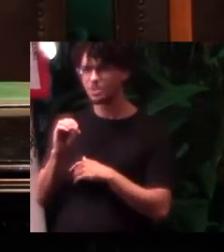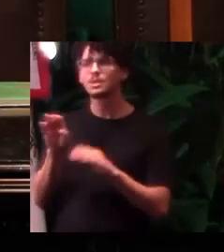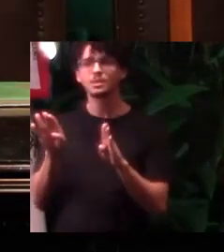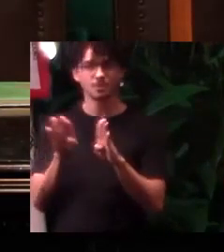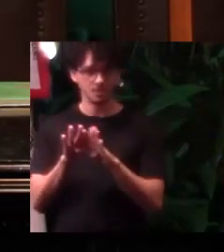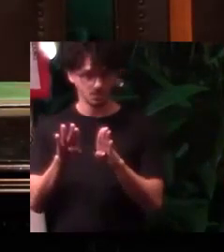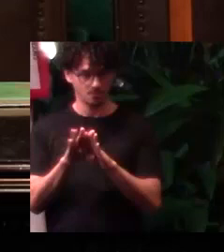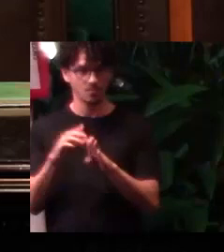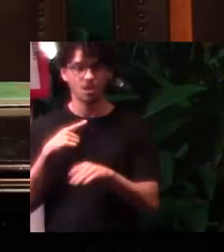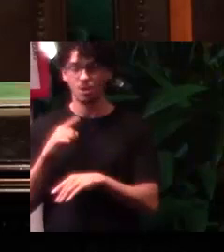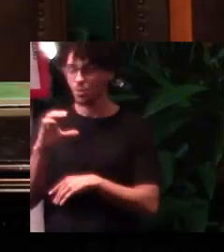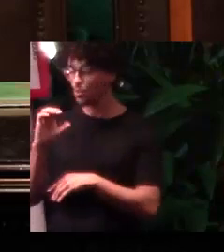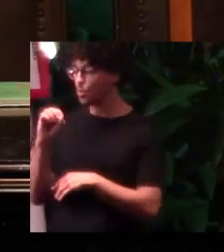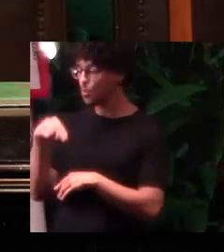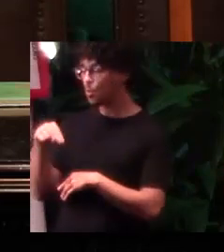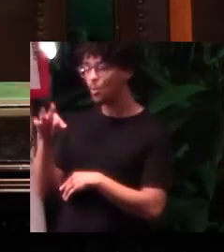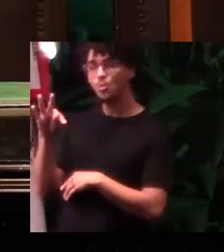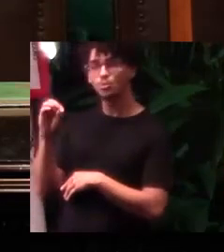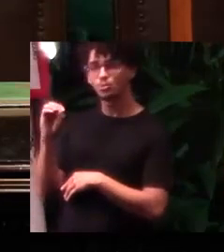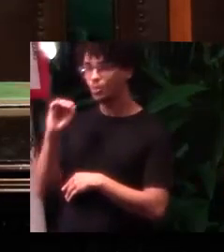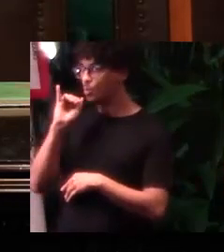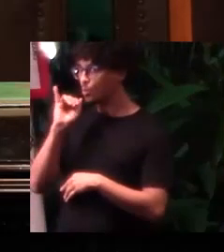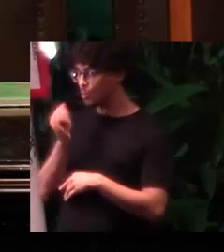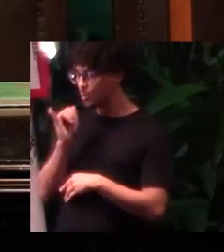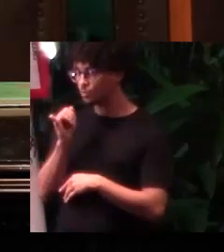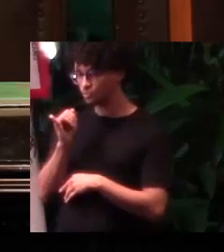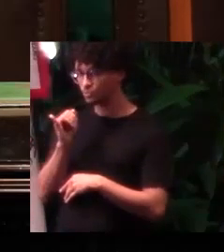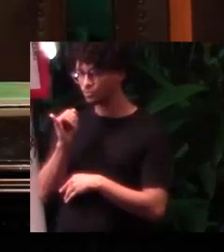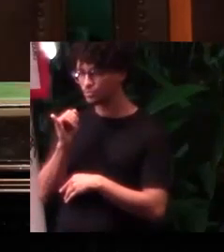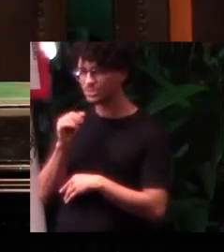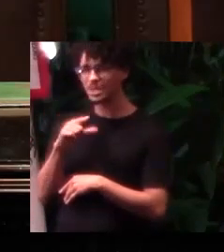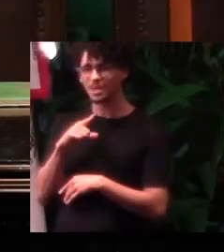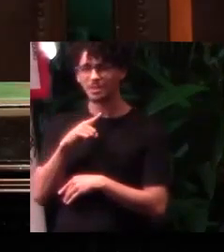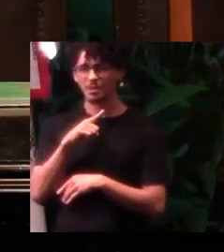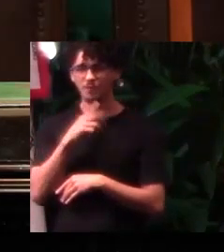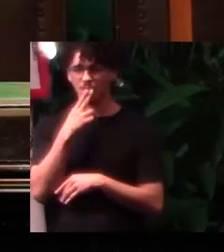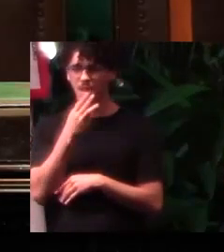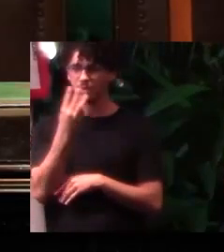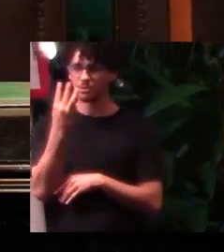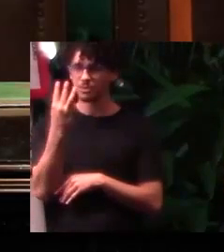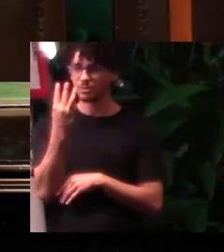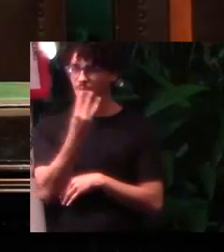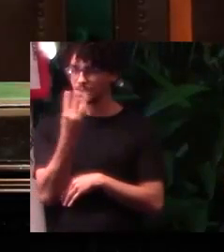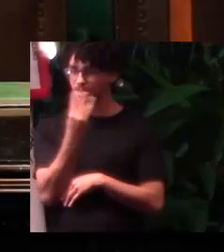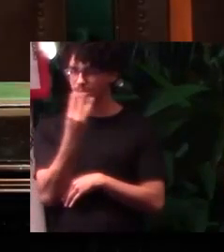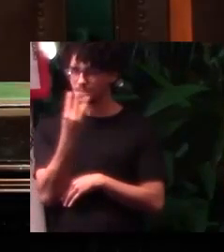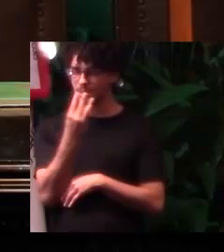um conto do Guimarães Rosa, que é o conto A Terceira Margem do Rio.